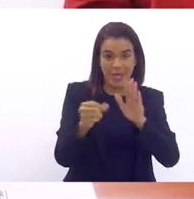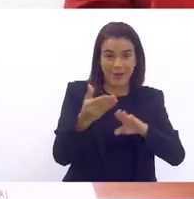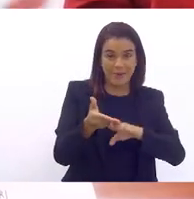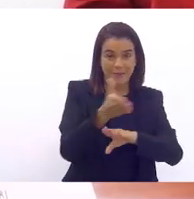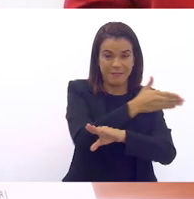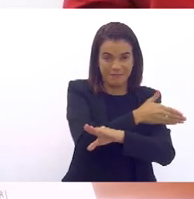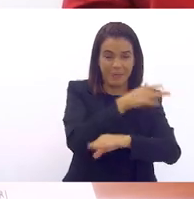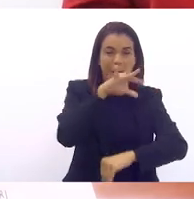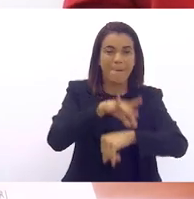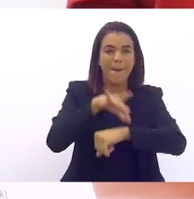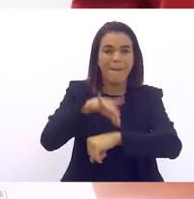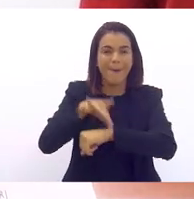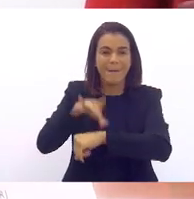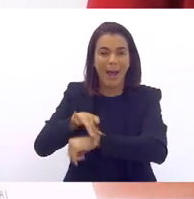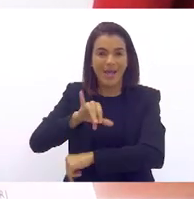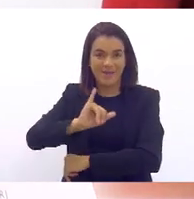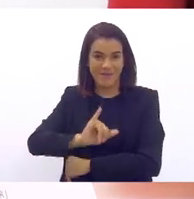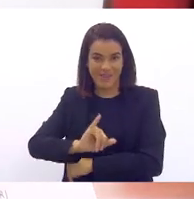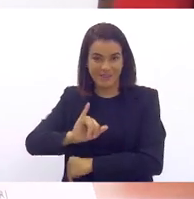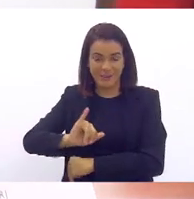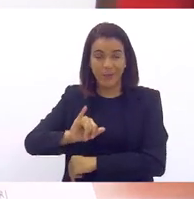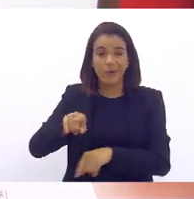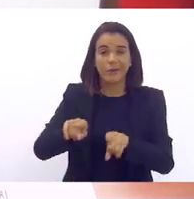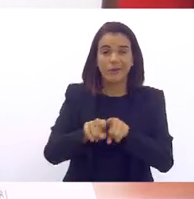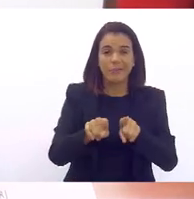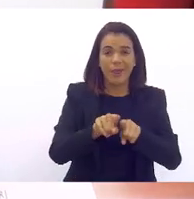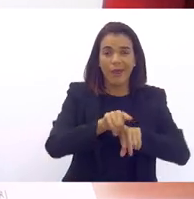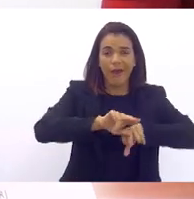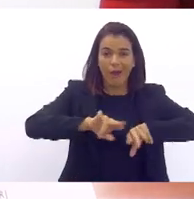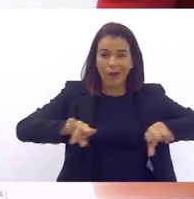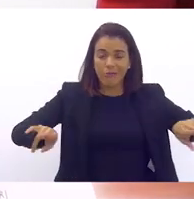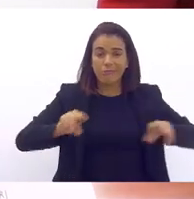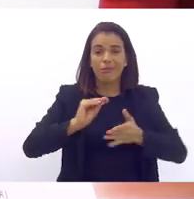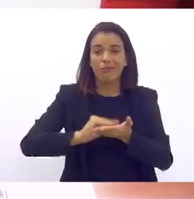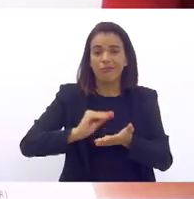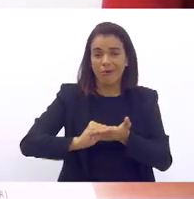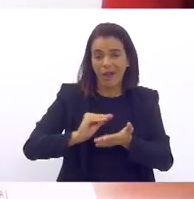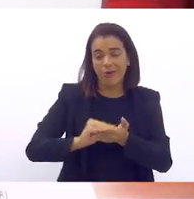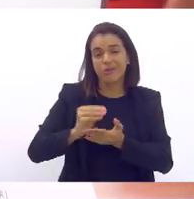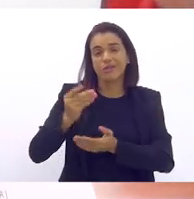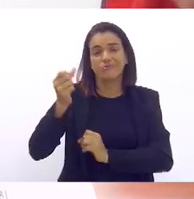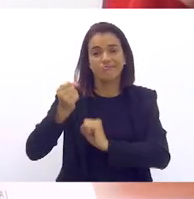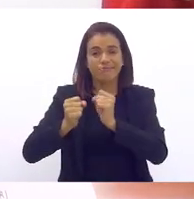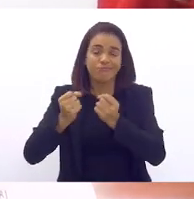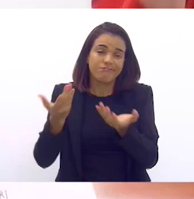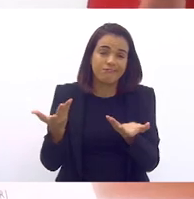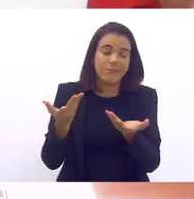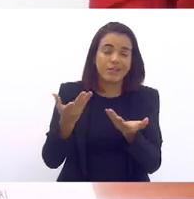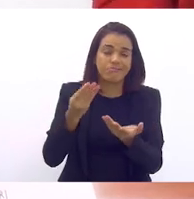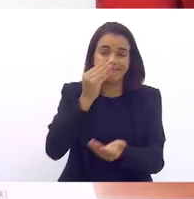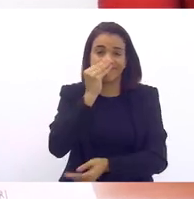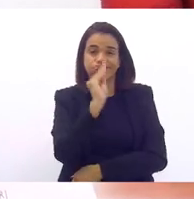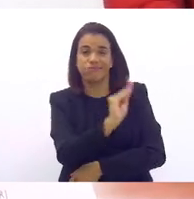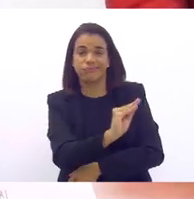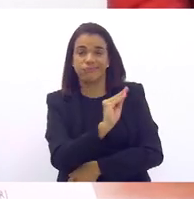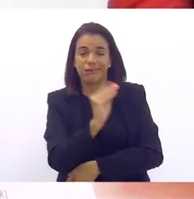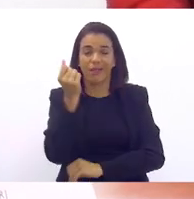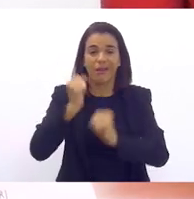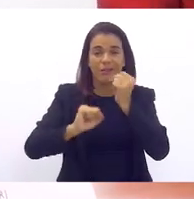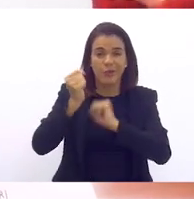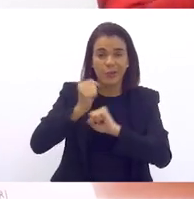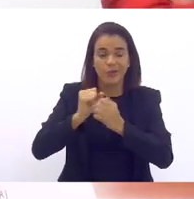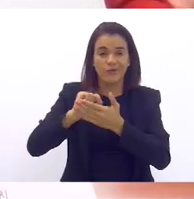infecto contagiosas Muitas delas objeto de negligência por parte da Indústria Farmacêutica desinteresse e que acaba